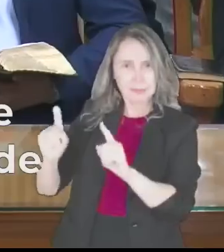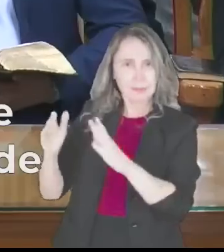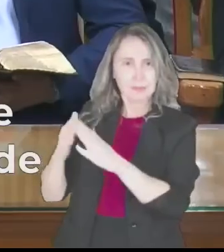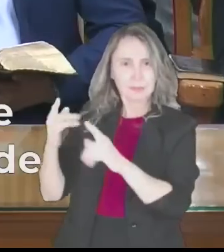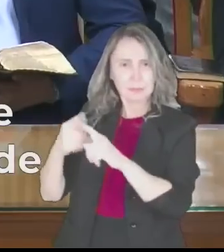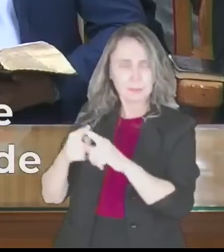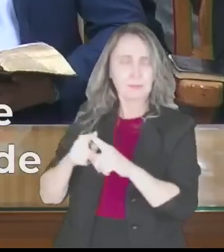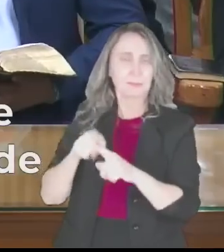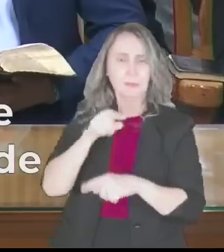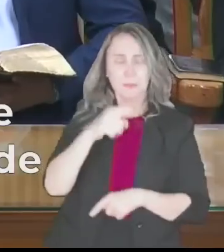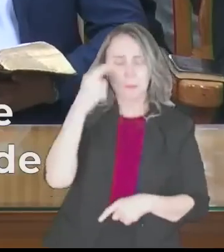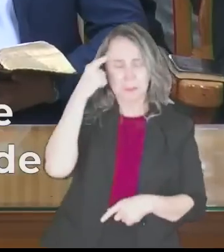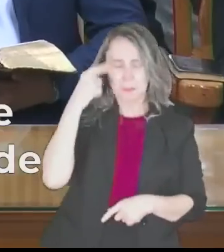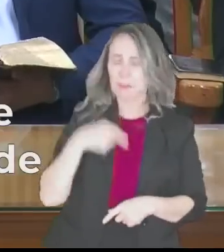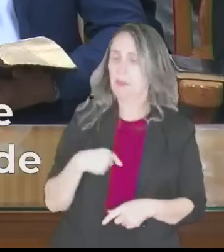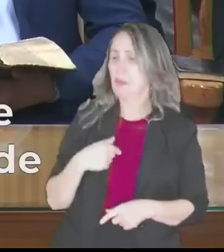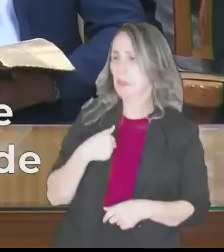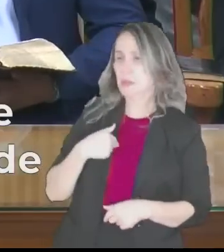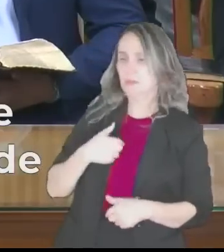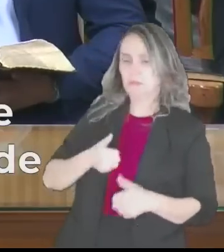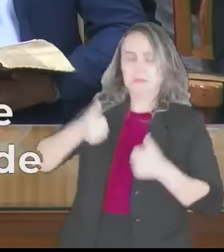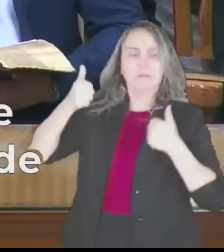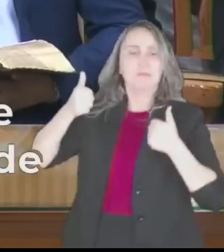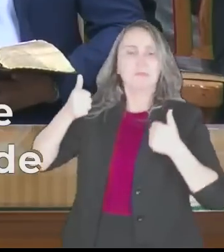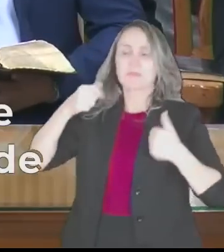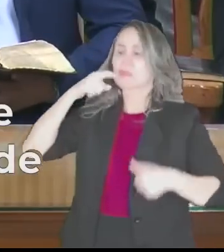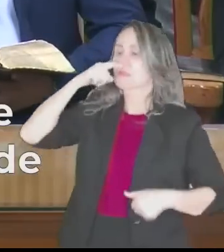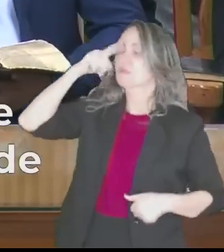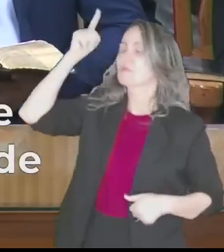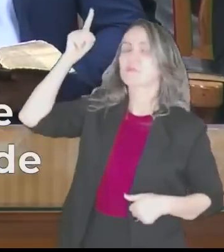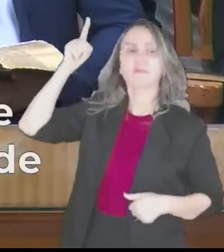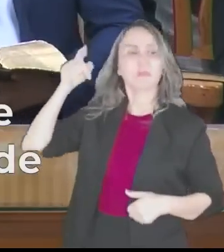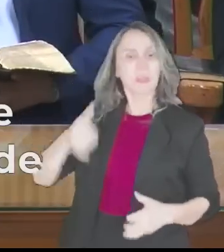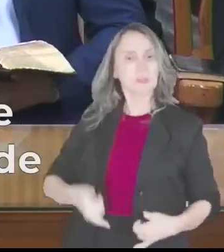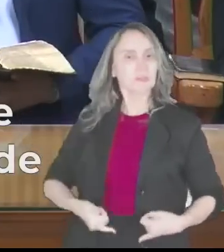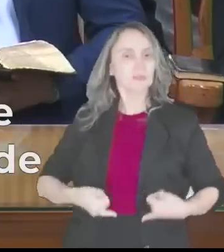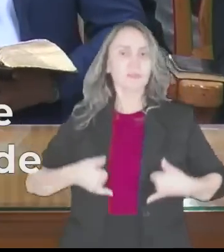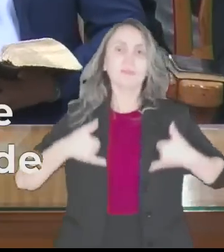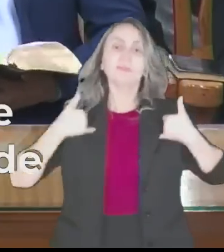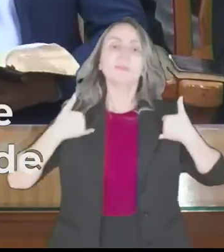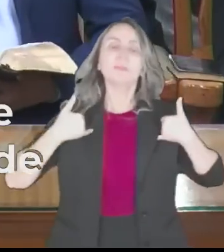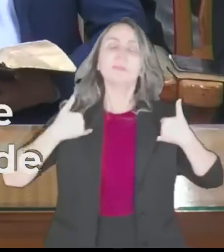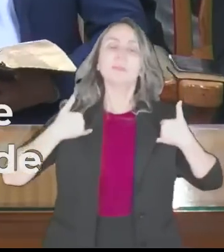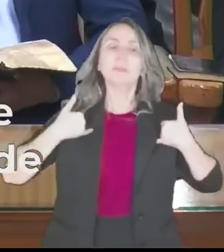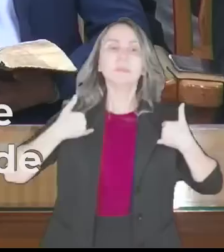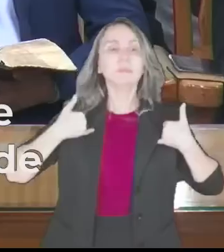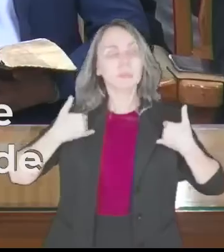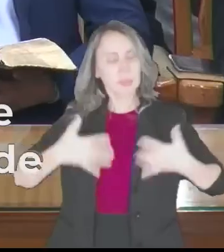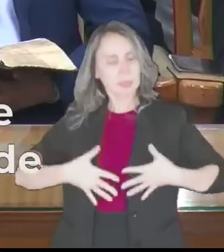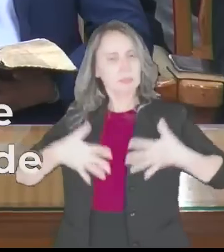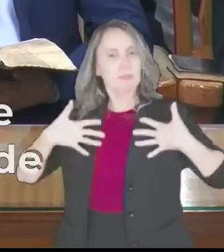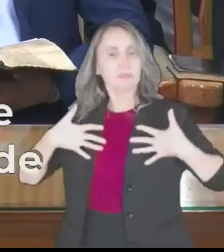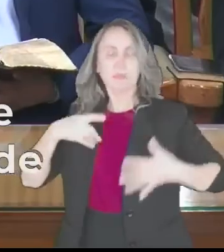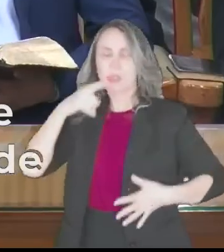que é mais sábio do que todo mundo. Isso chama-se soberba. Isso chama-se arrogância,